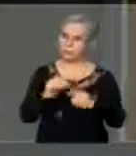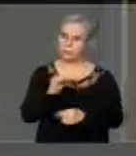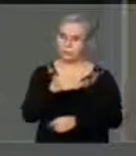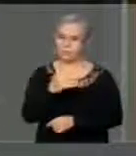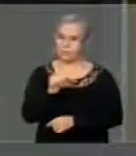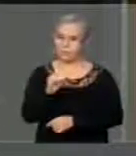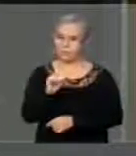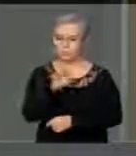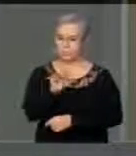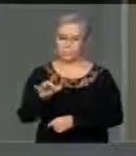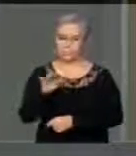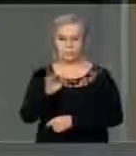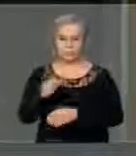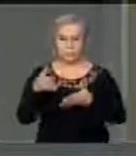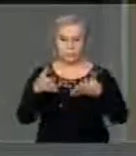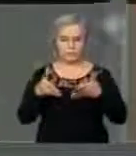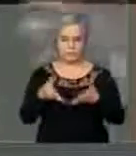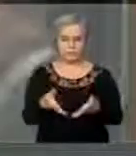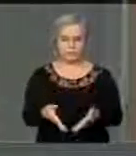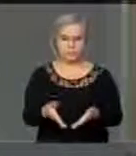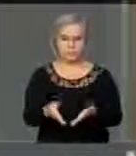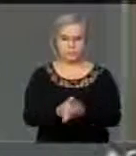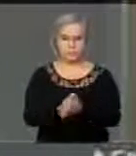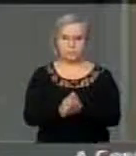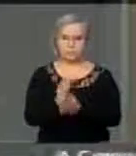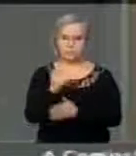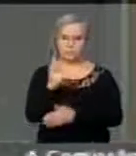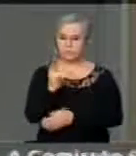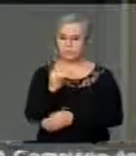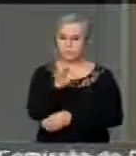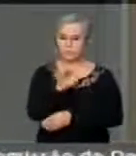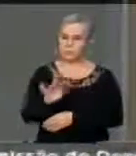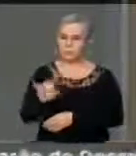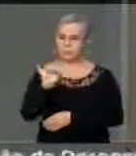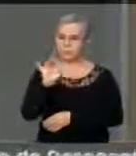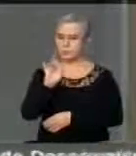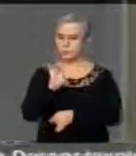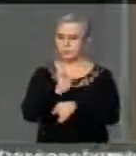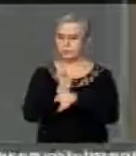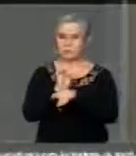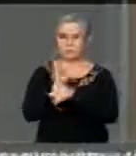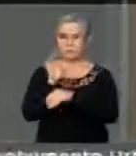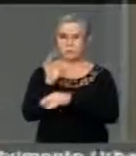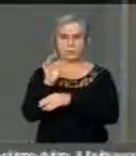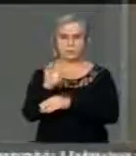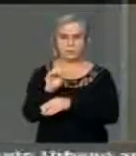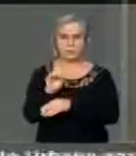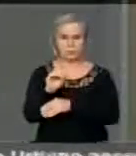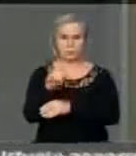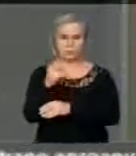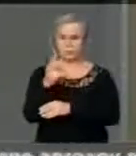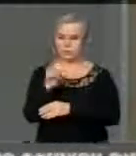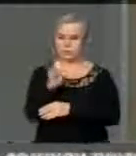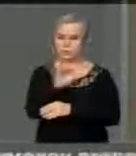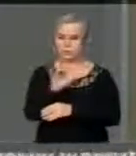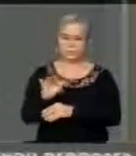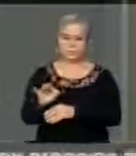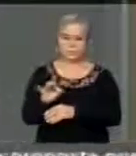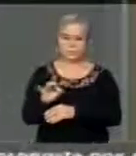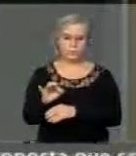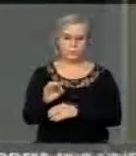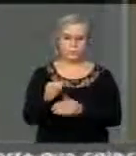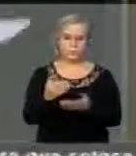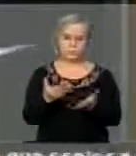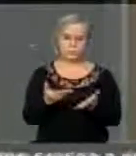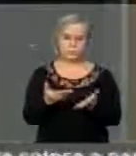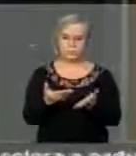suas participações, 20% apenas vai para o estado de Tocantins. Ou seja, 20% na teoria vai